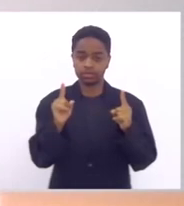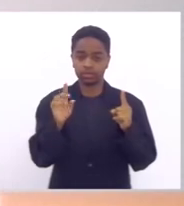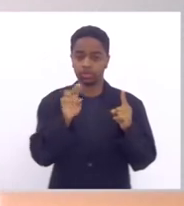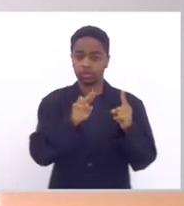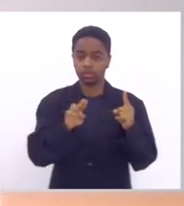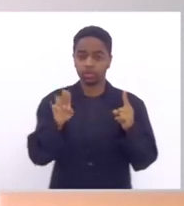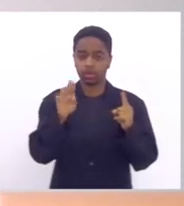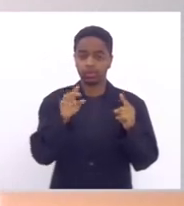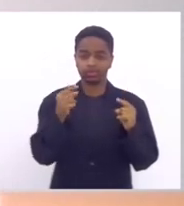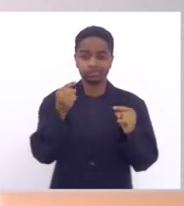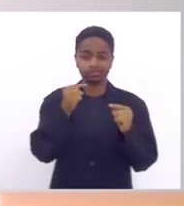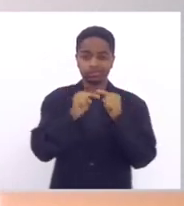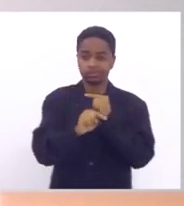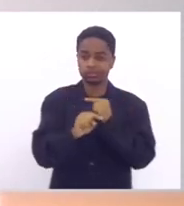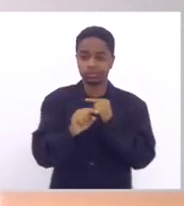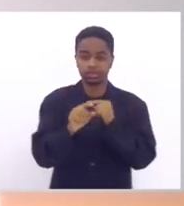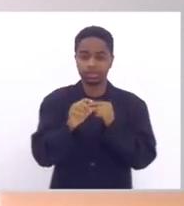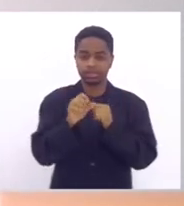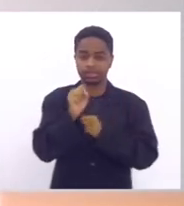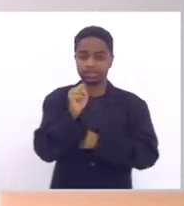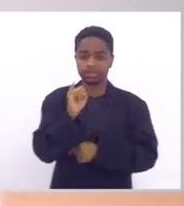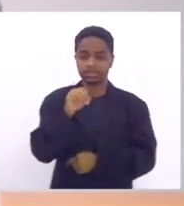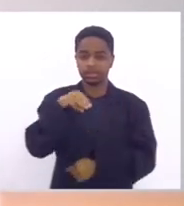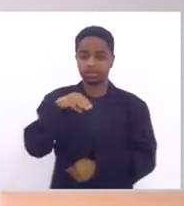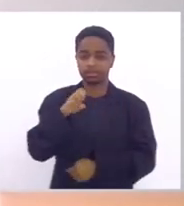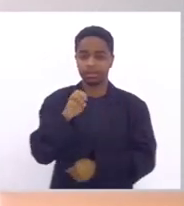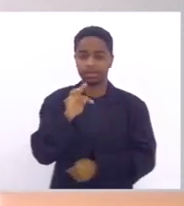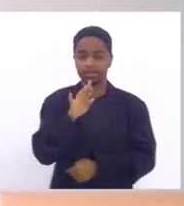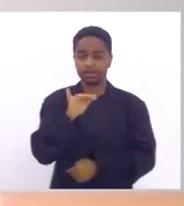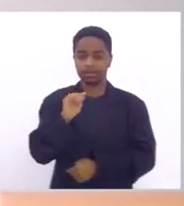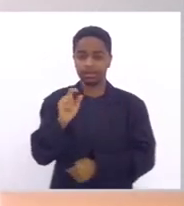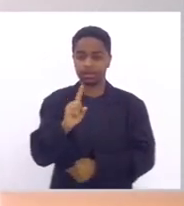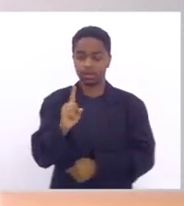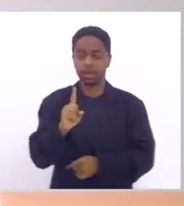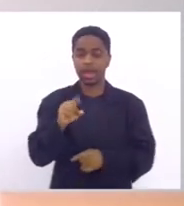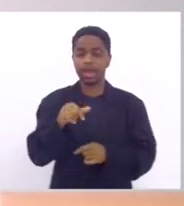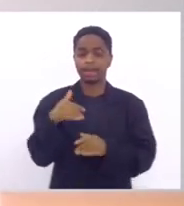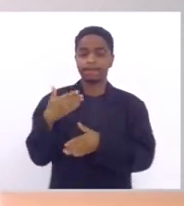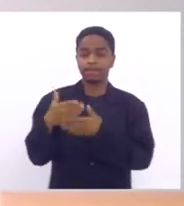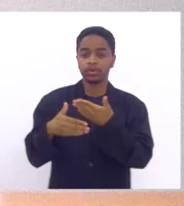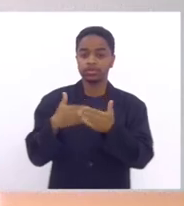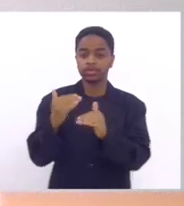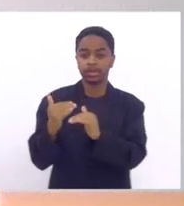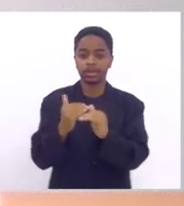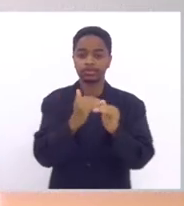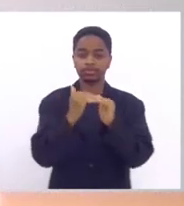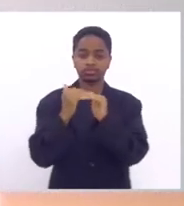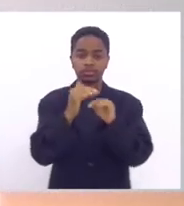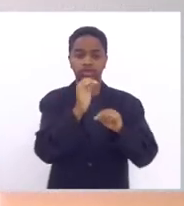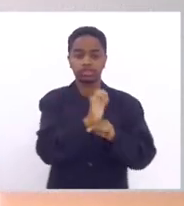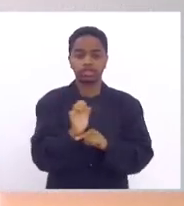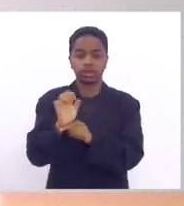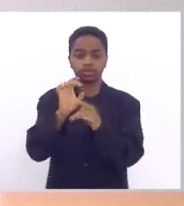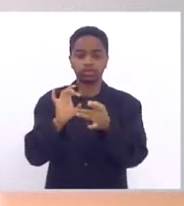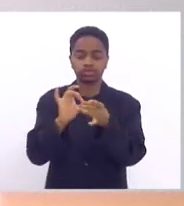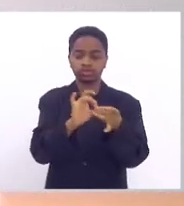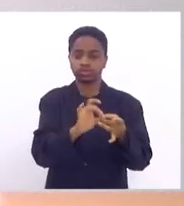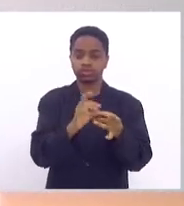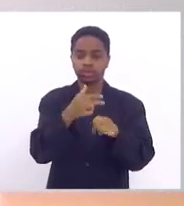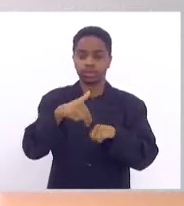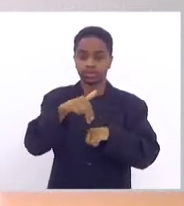fala exatamente em simetria fala em processo de equalização dos Estados com a